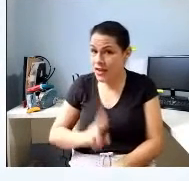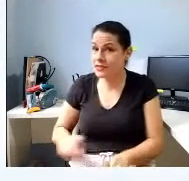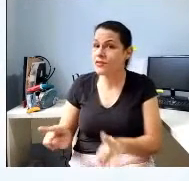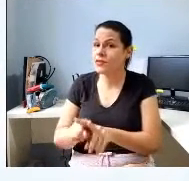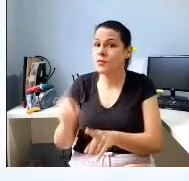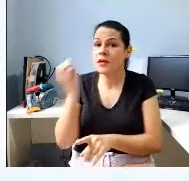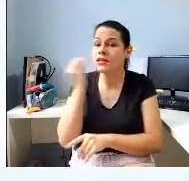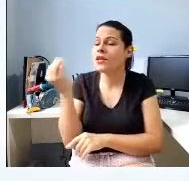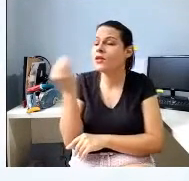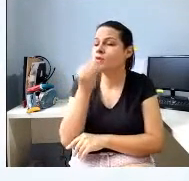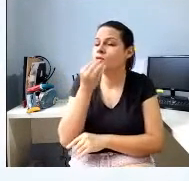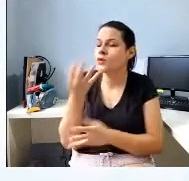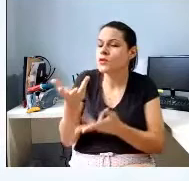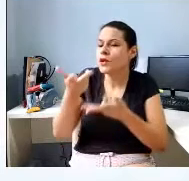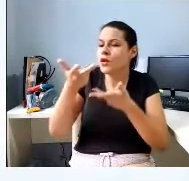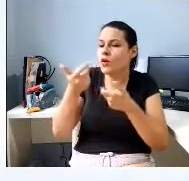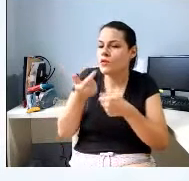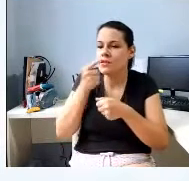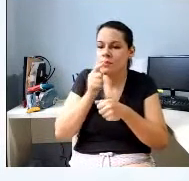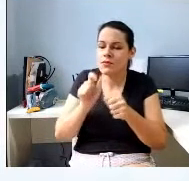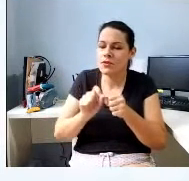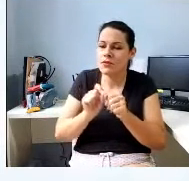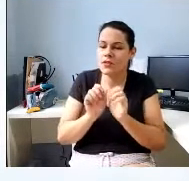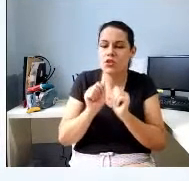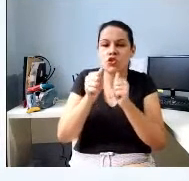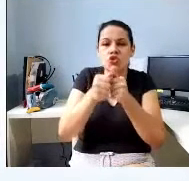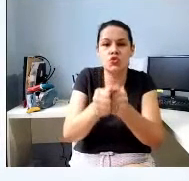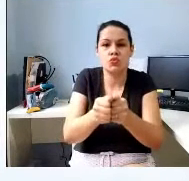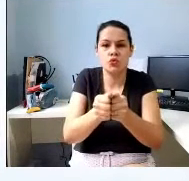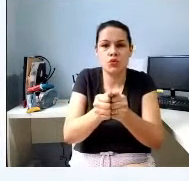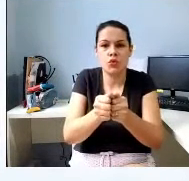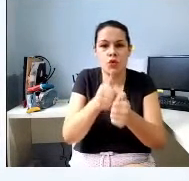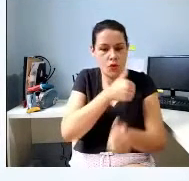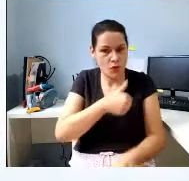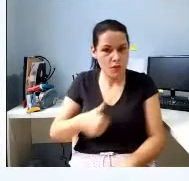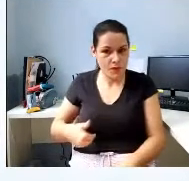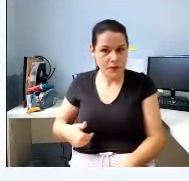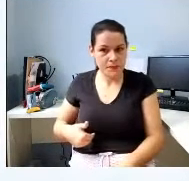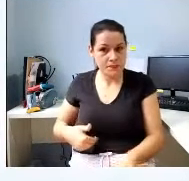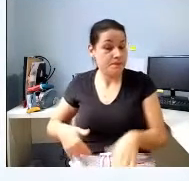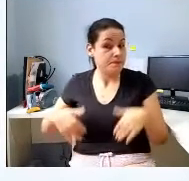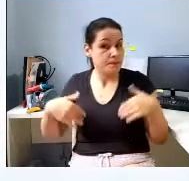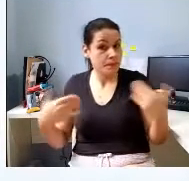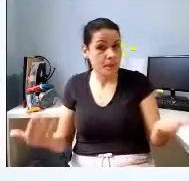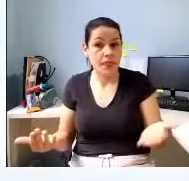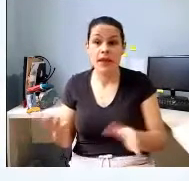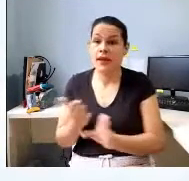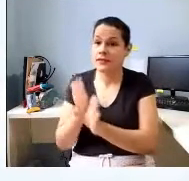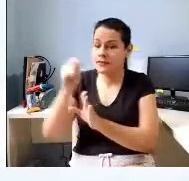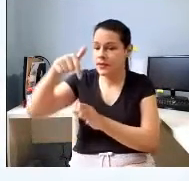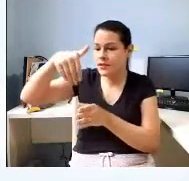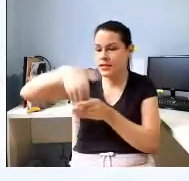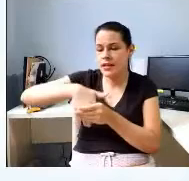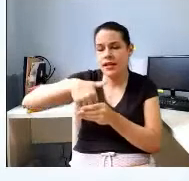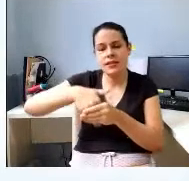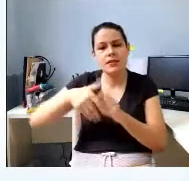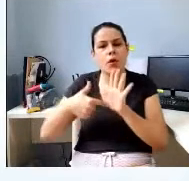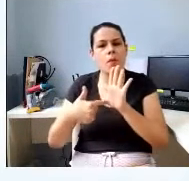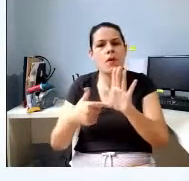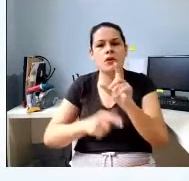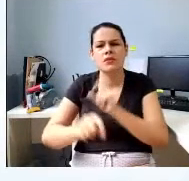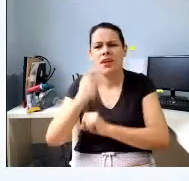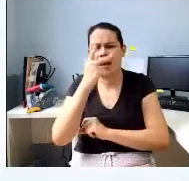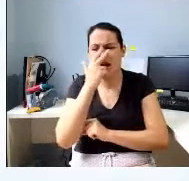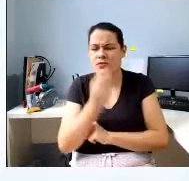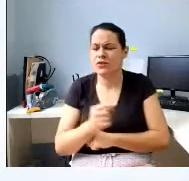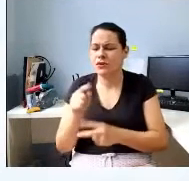o Centrão a vir para o seu lado. Estas eleições, elas mostram, e acho que foram os dois